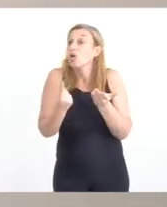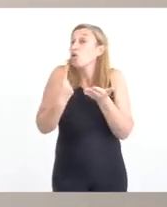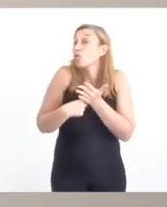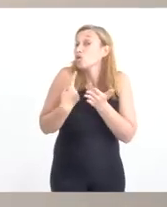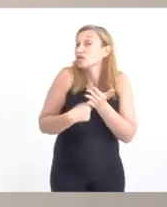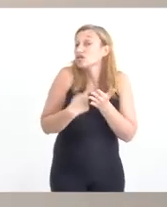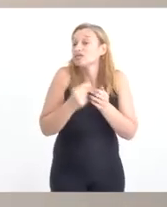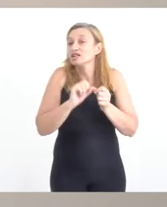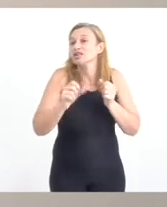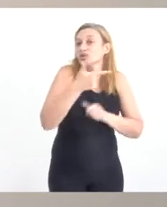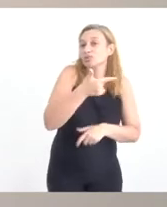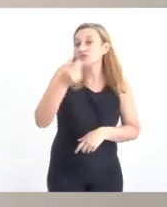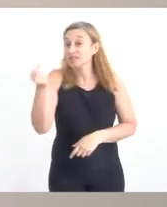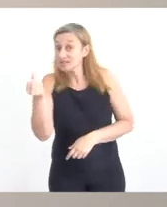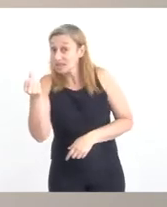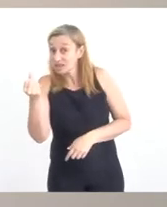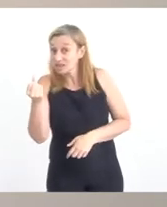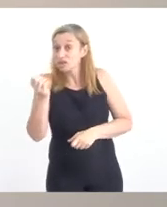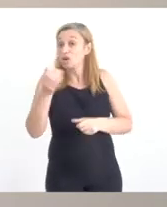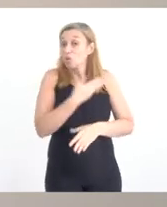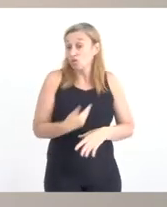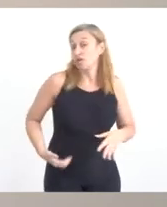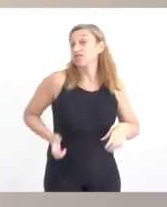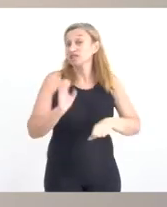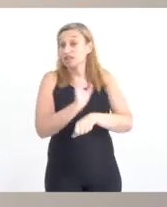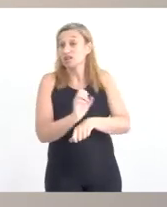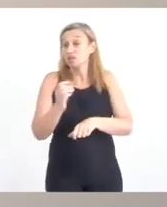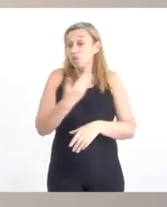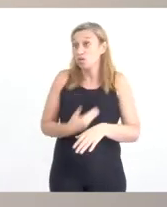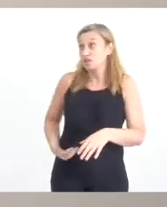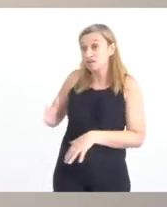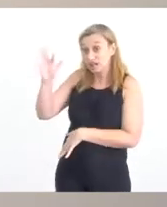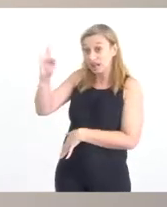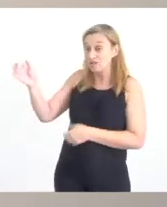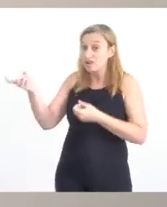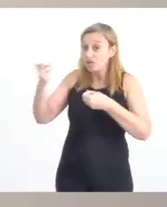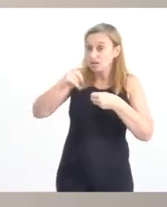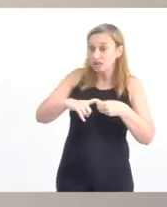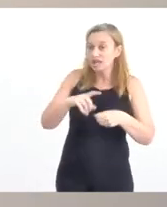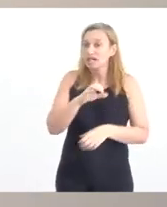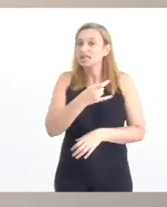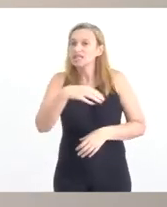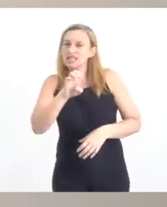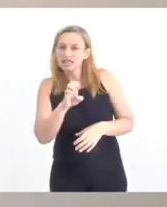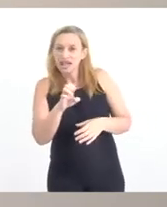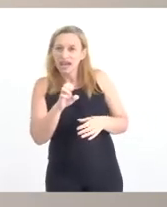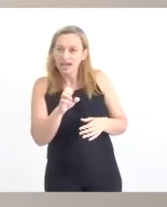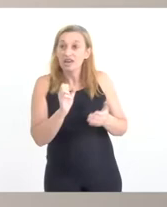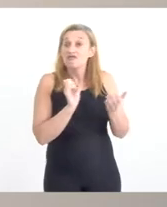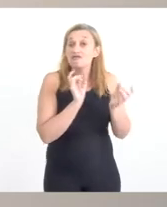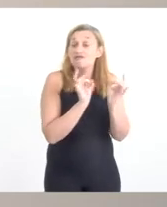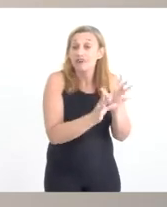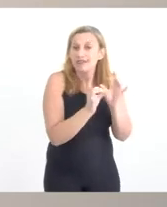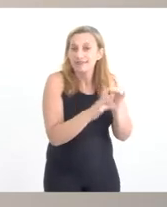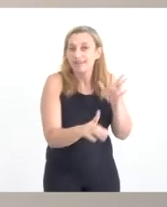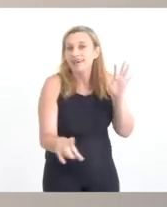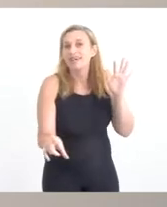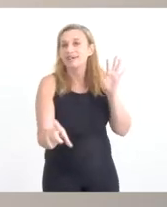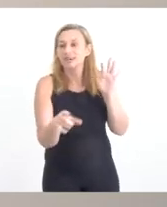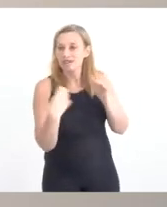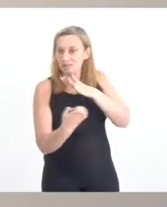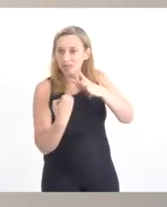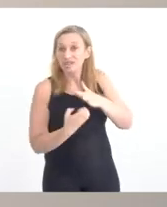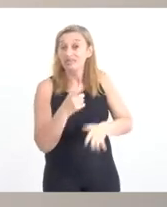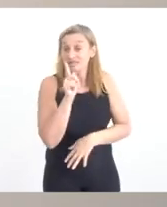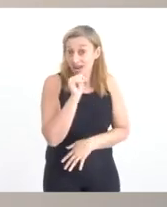cordão que fizeram até dormir 26 governo estadual com o Governo Federal vai voltar cidade privatizada que é uma escândalo você